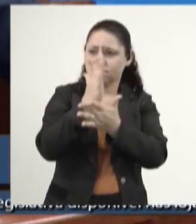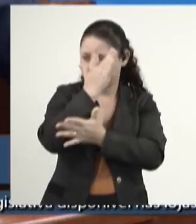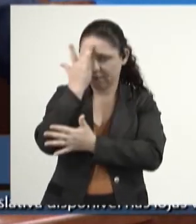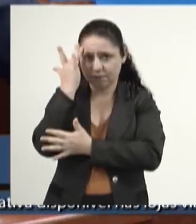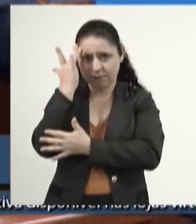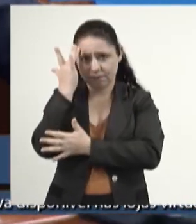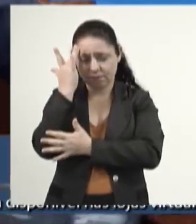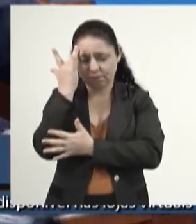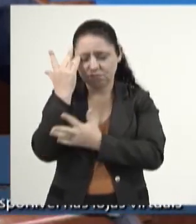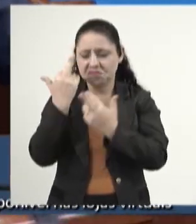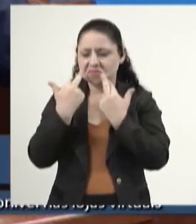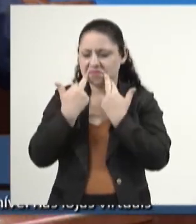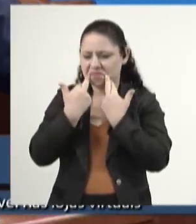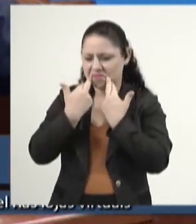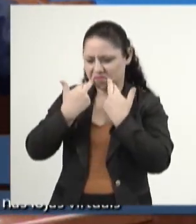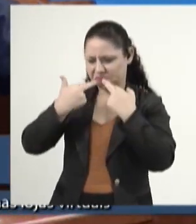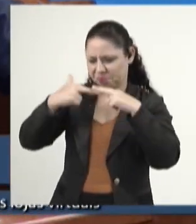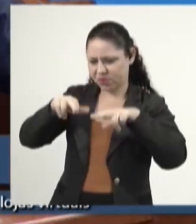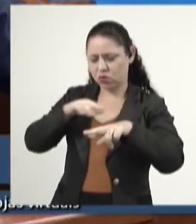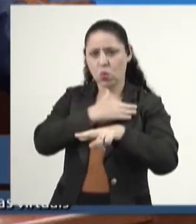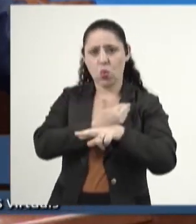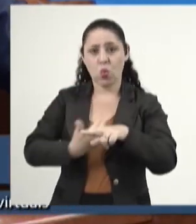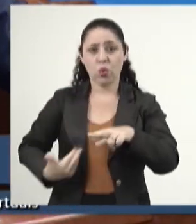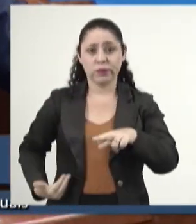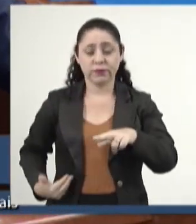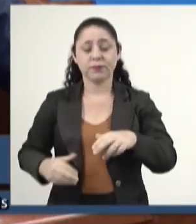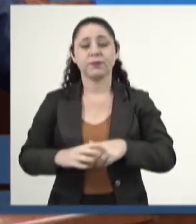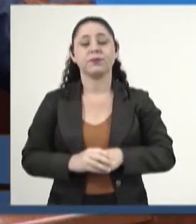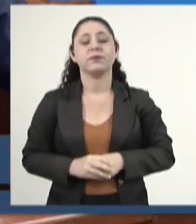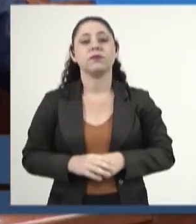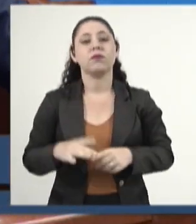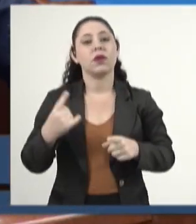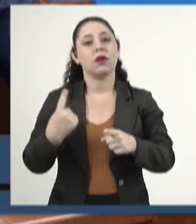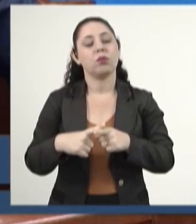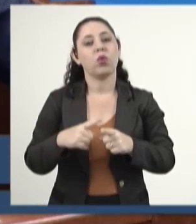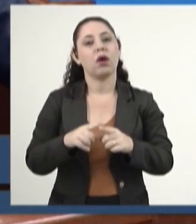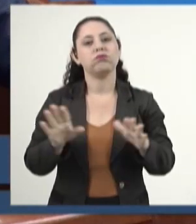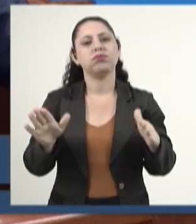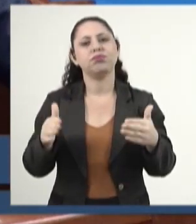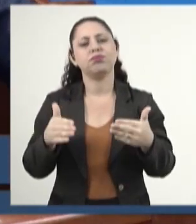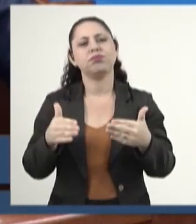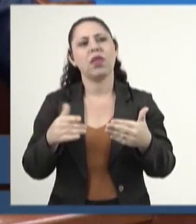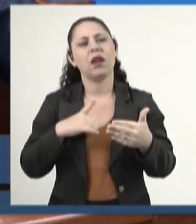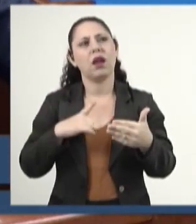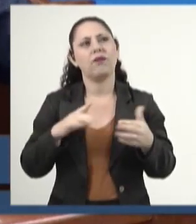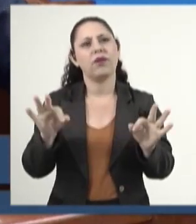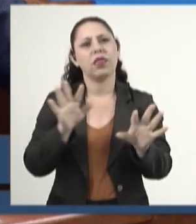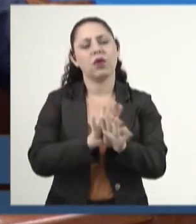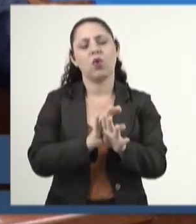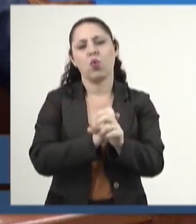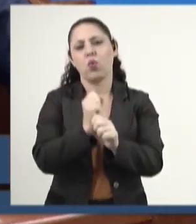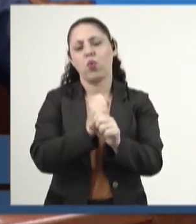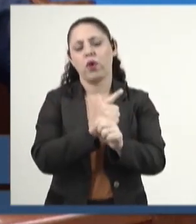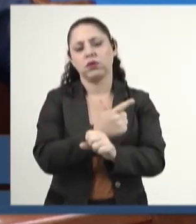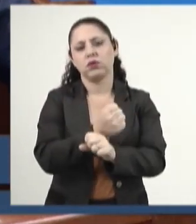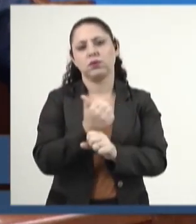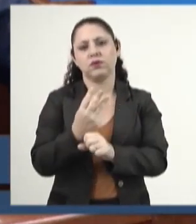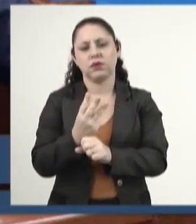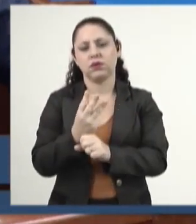pessoas criticando o governo por ter fechado o ano de 2023